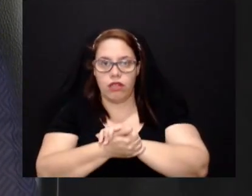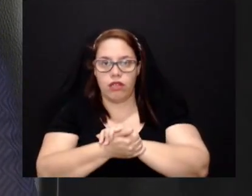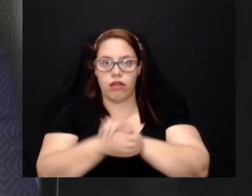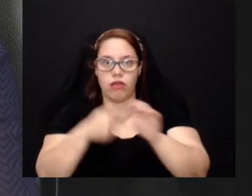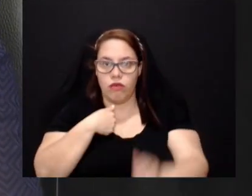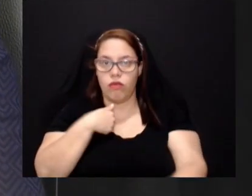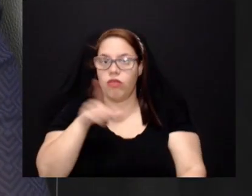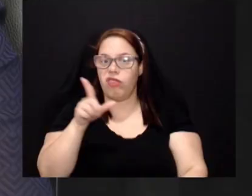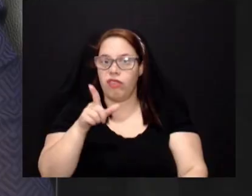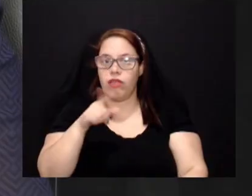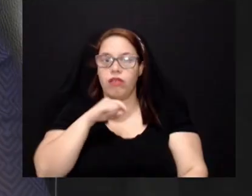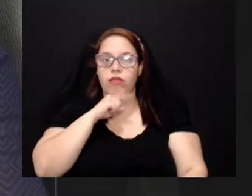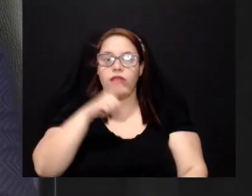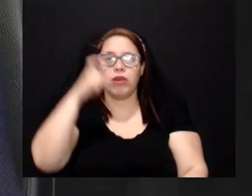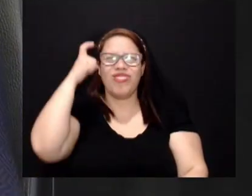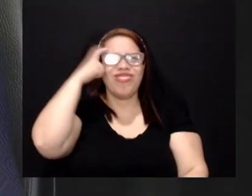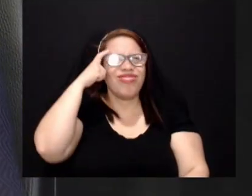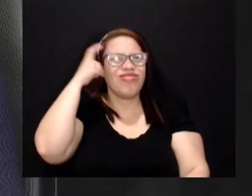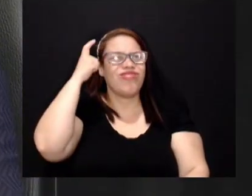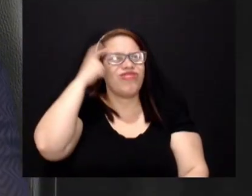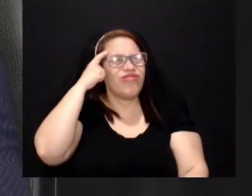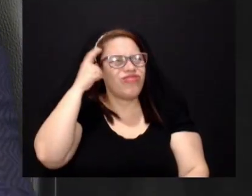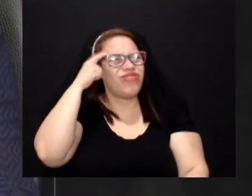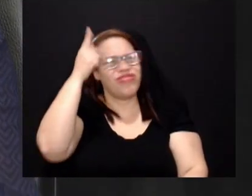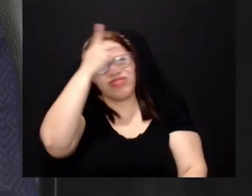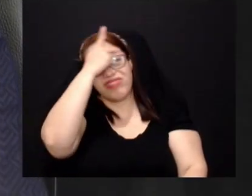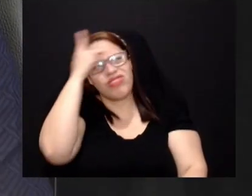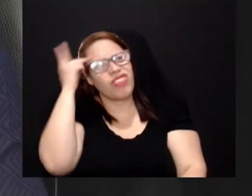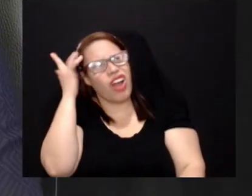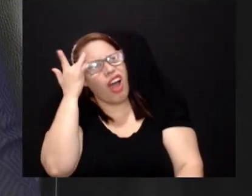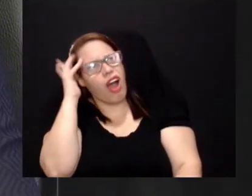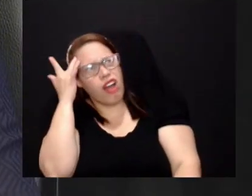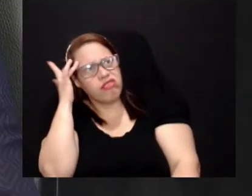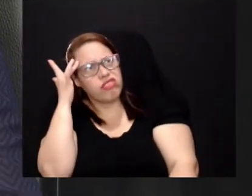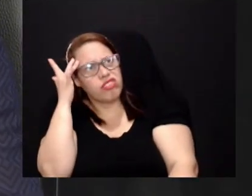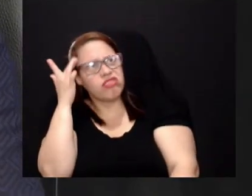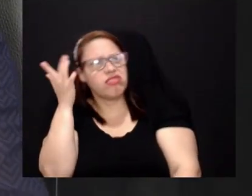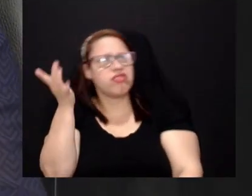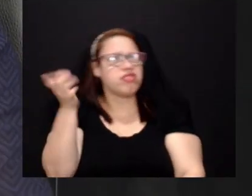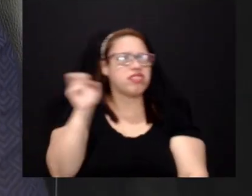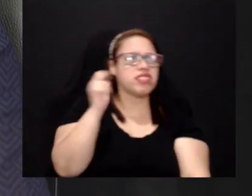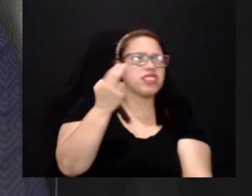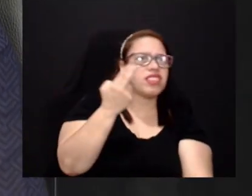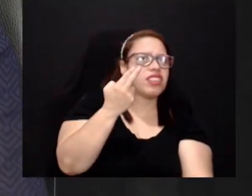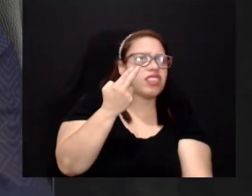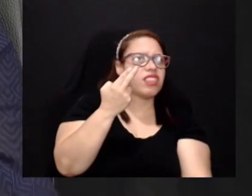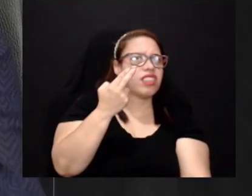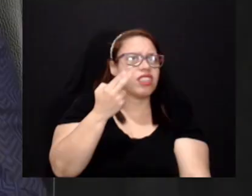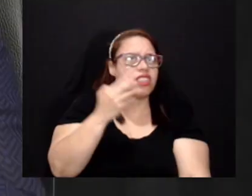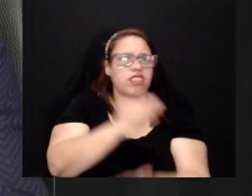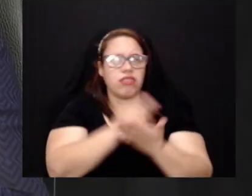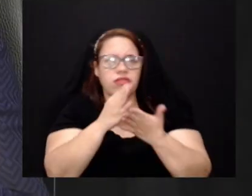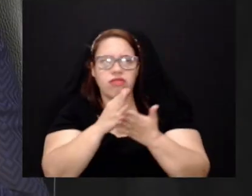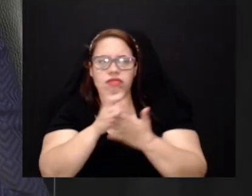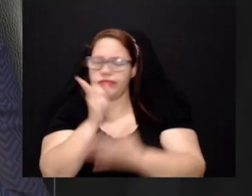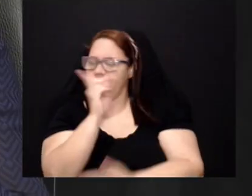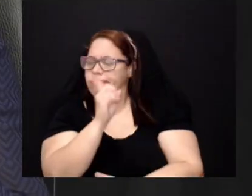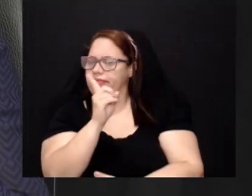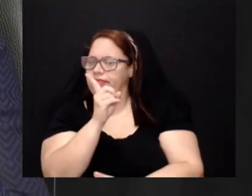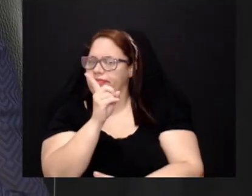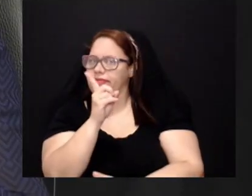mais pensando o que a pessoa vai achar, ou será que a pessoa vai pensar alguma coisa. Não, eu simplesmente vou. Acho que a gente tem que